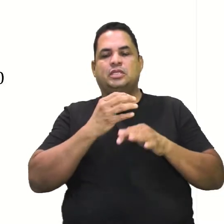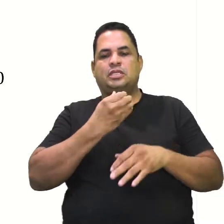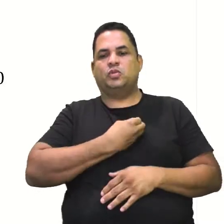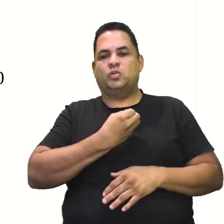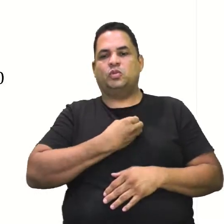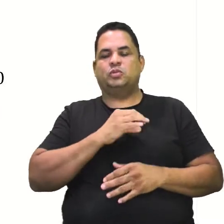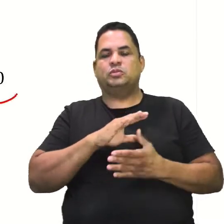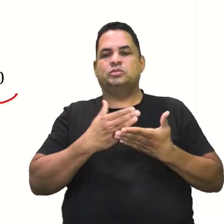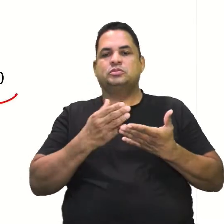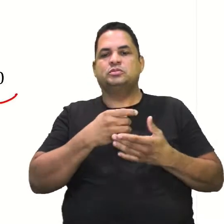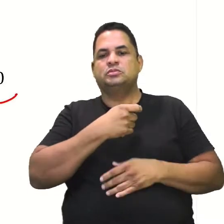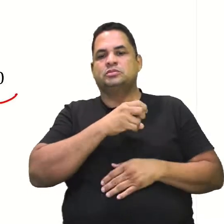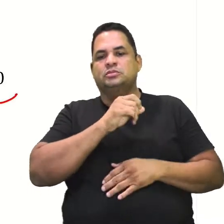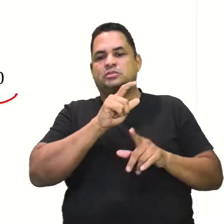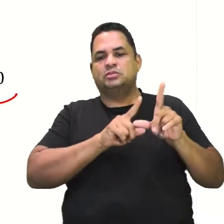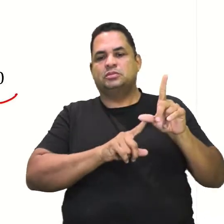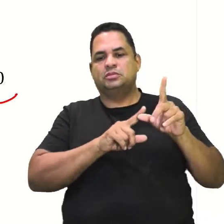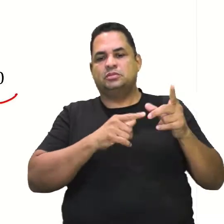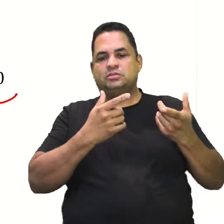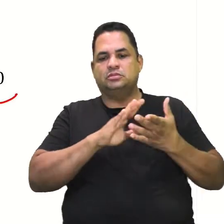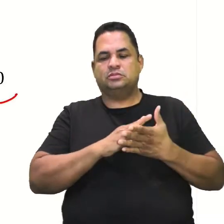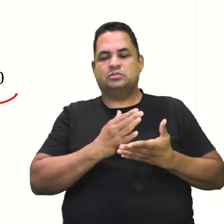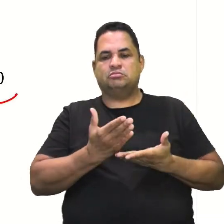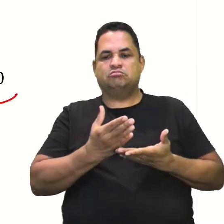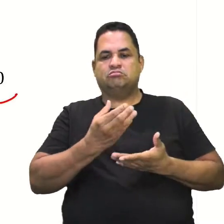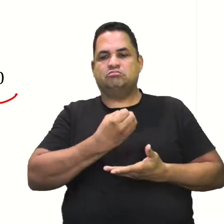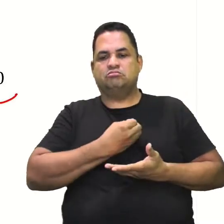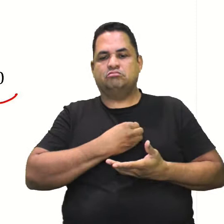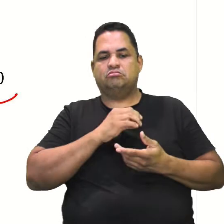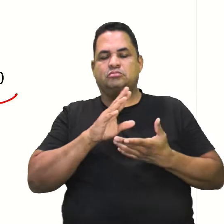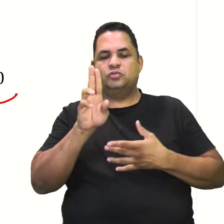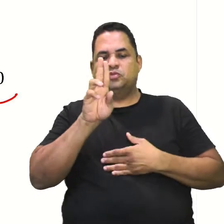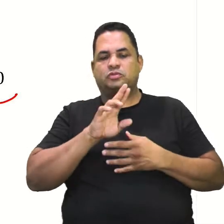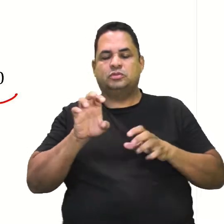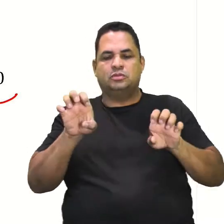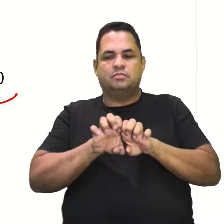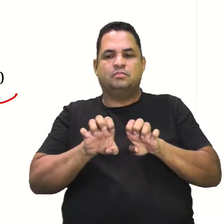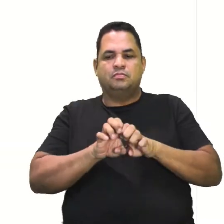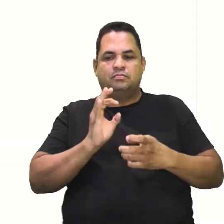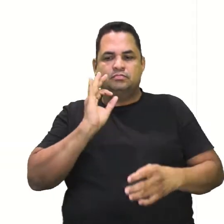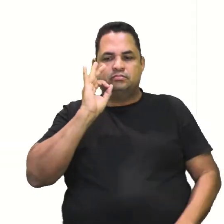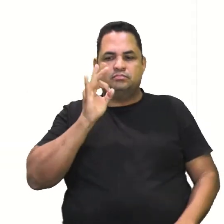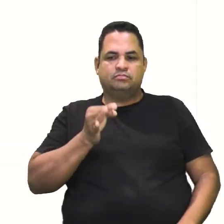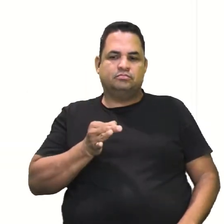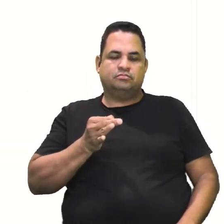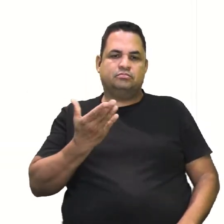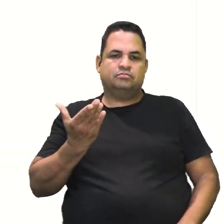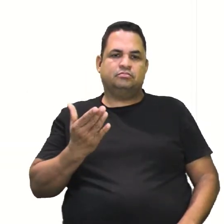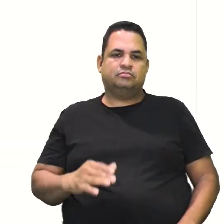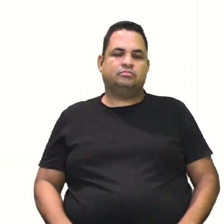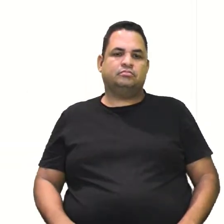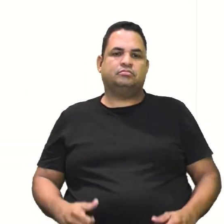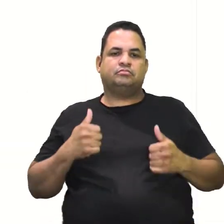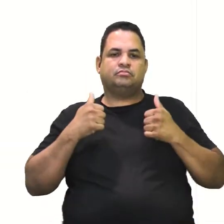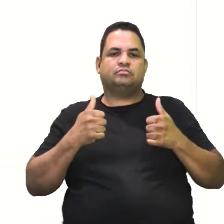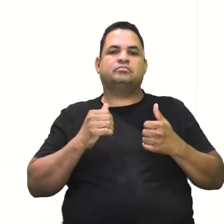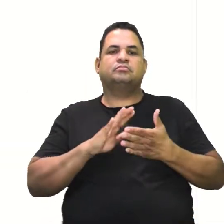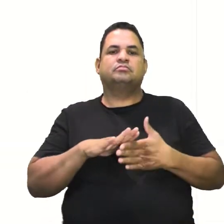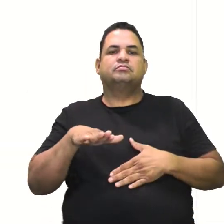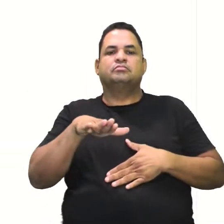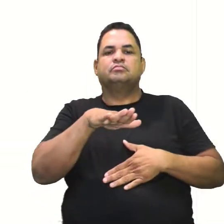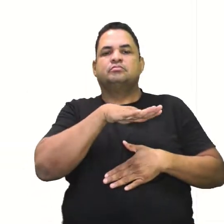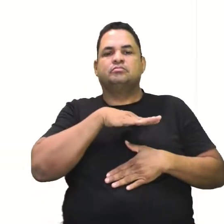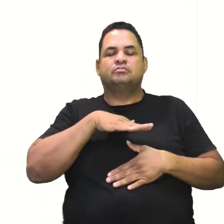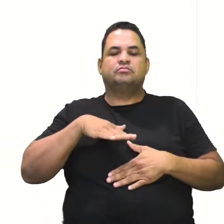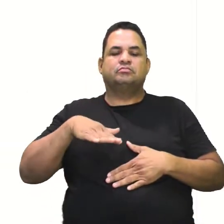coordenadas. E quando a gente tem uma reta, a gente tem coeficientes. E isso que a gente usa na equação, tá? Beleza. Beleza? Na parte